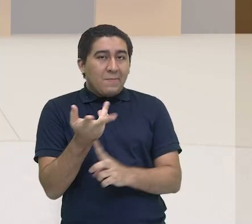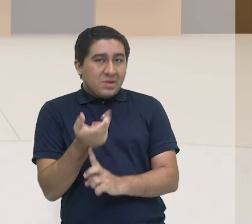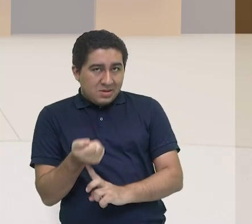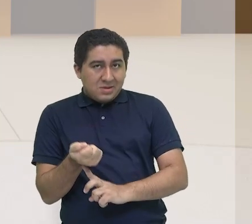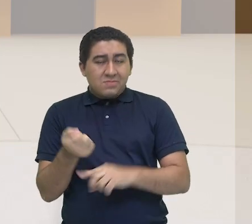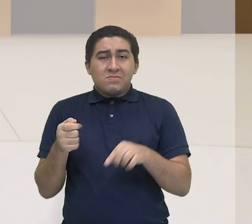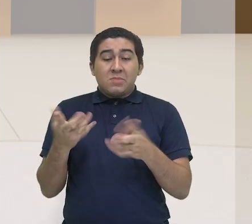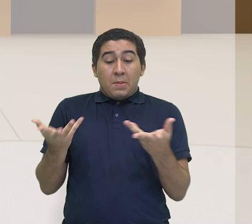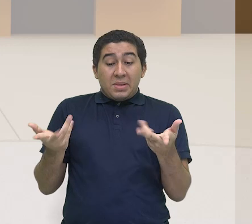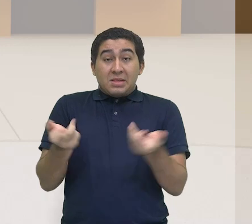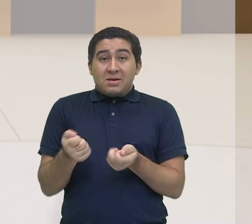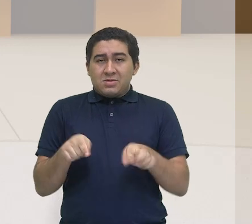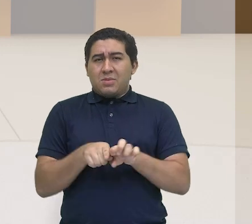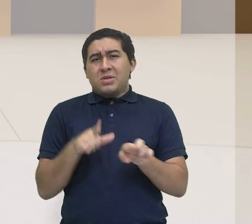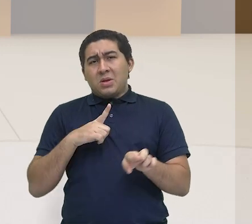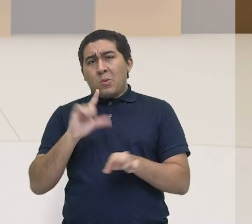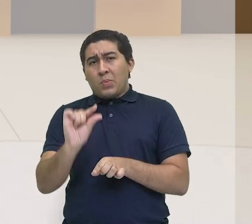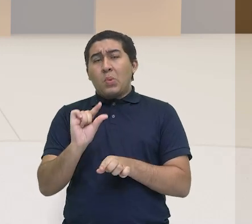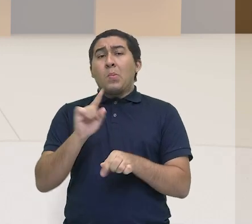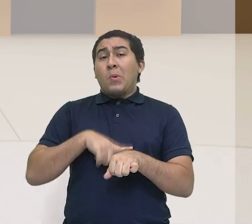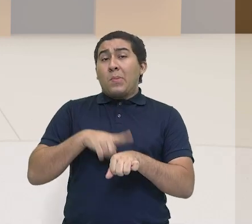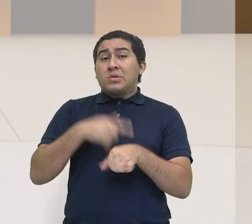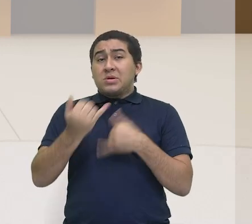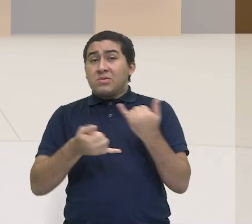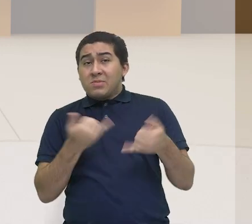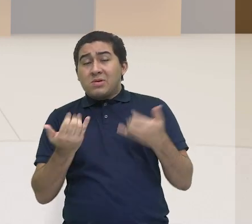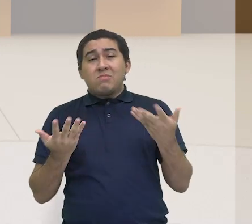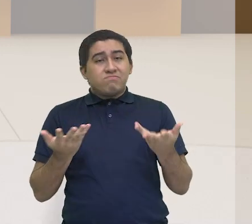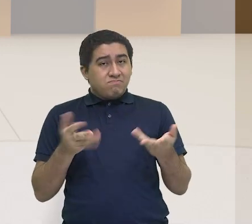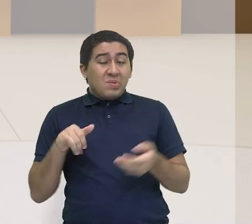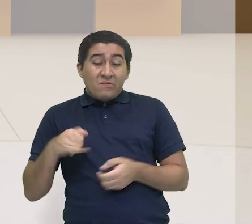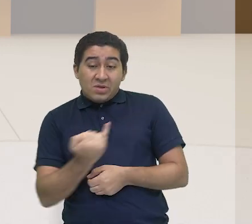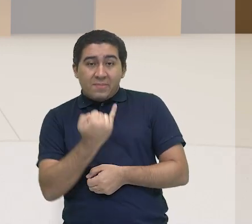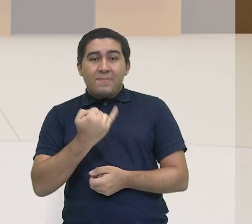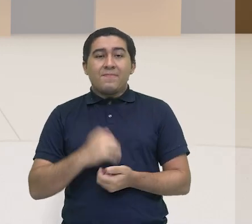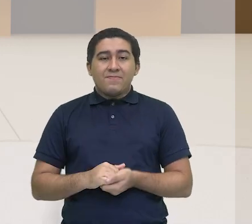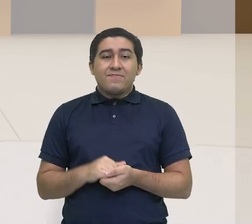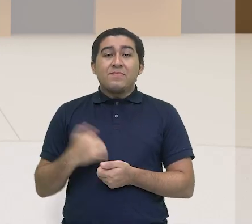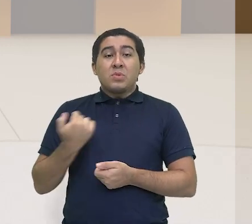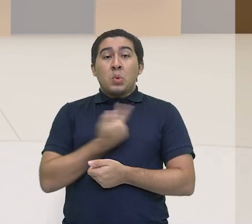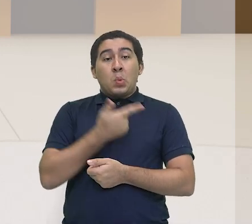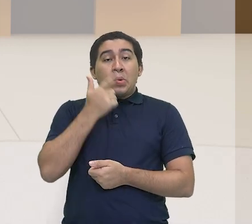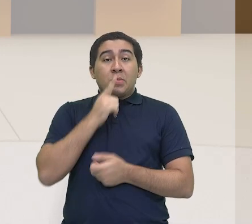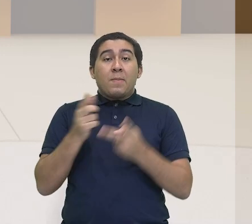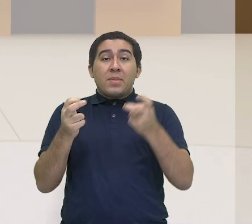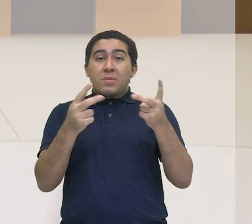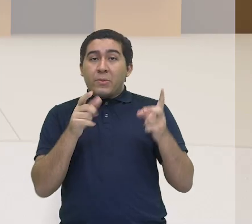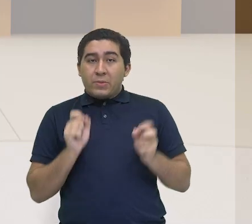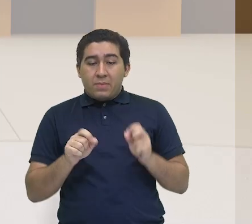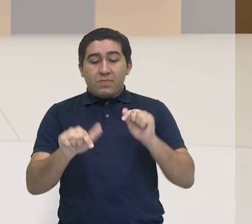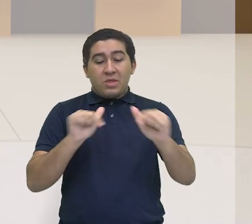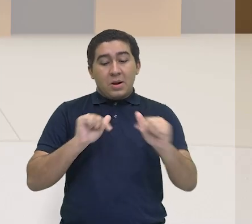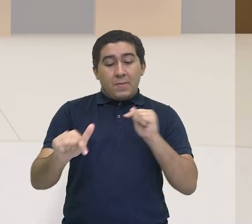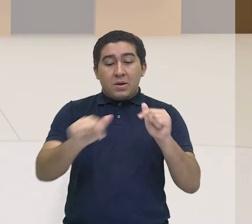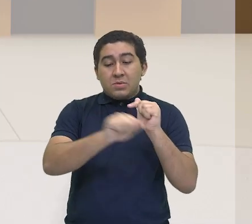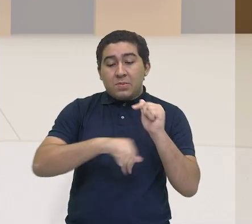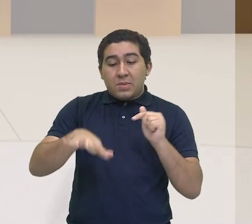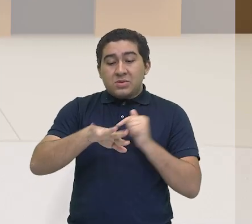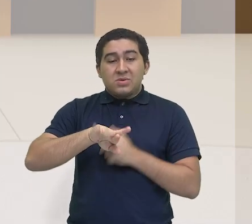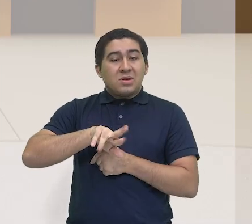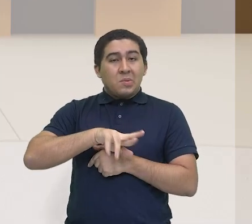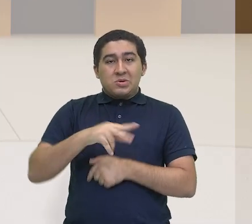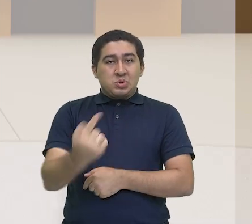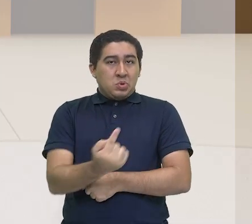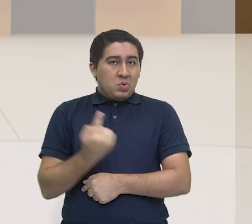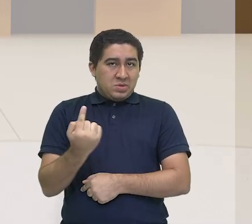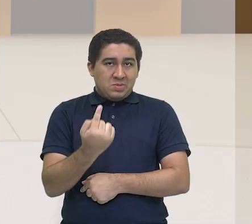dos momentos de divertimento. E aqui a gente também consegue observar uma coisa, que no trabalho a gente não faz